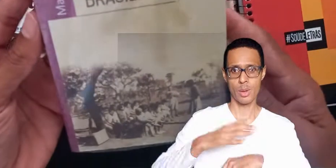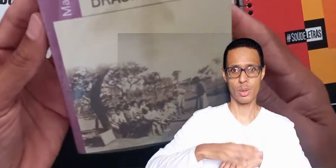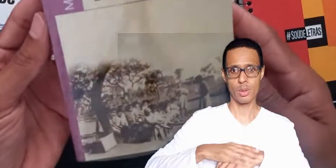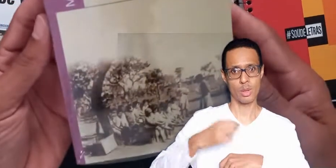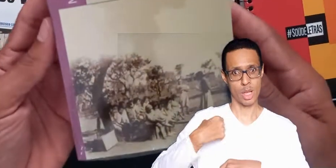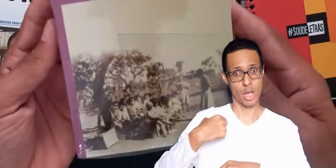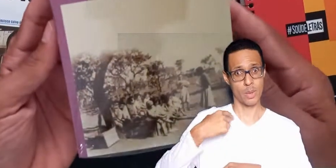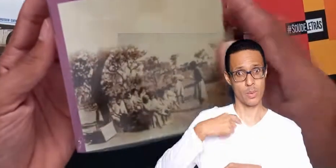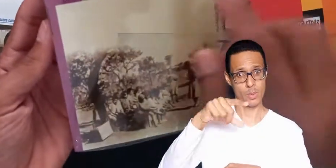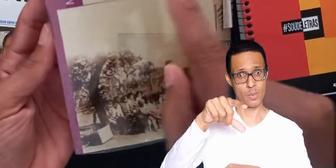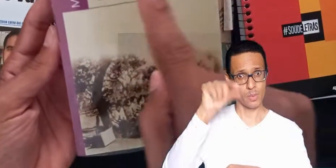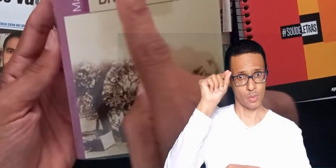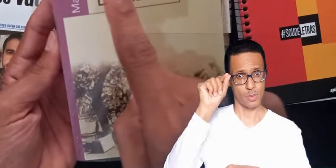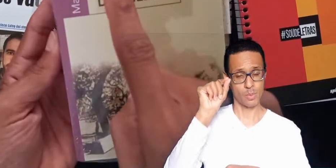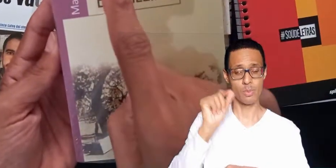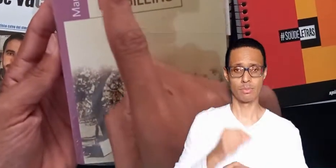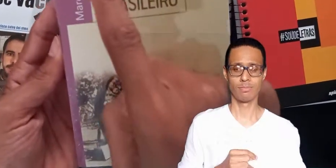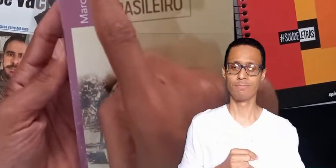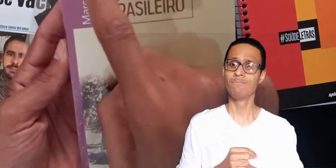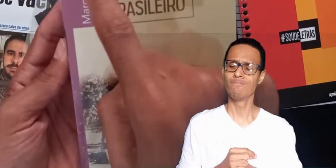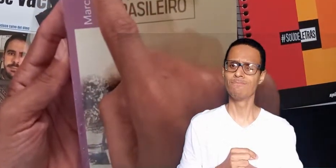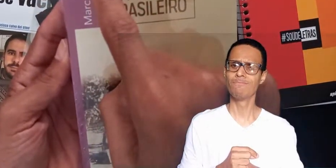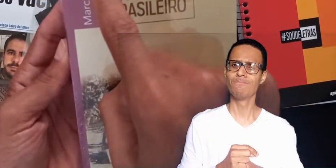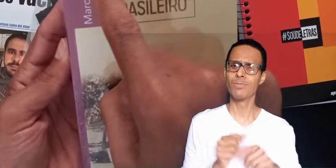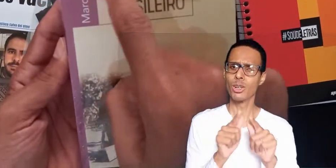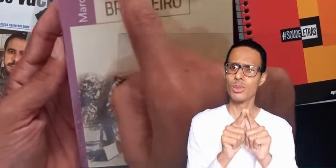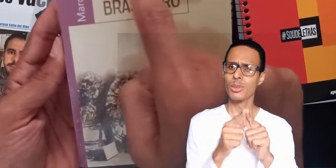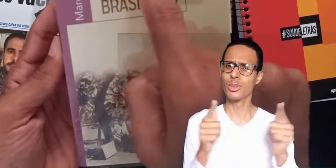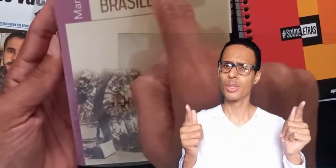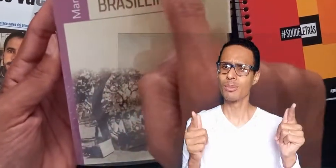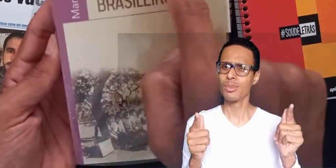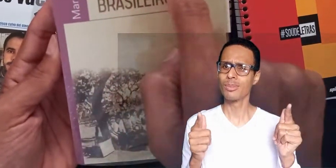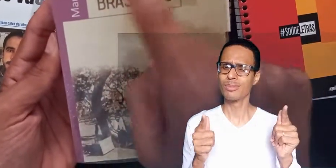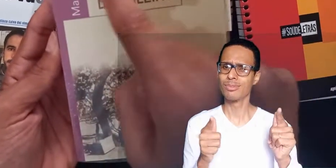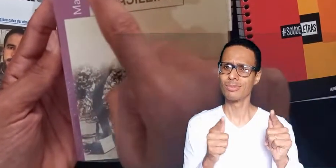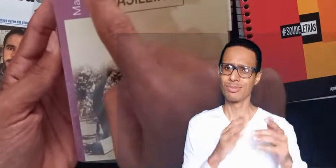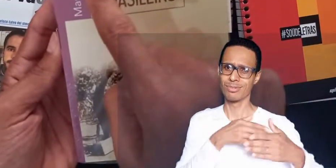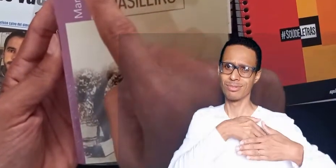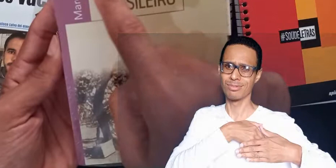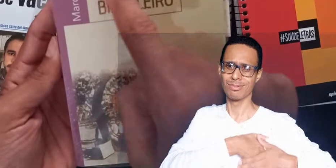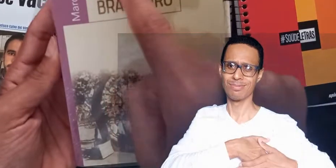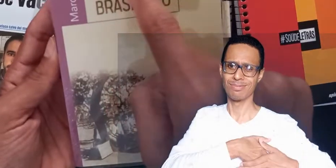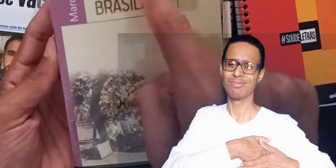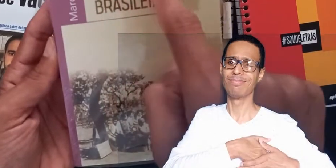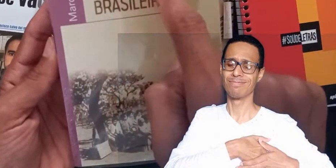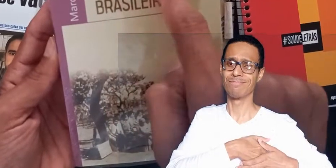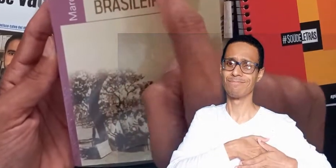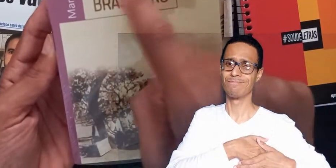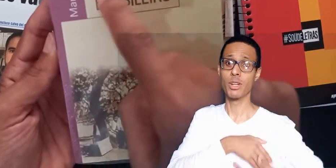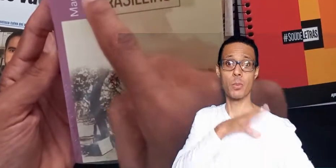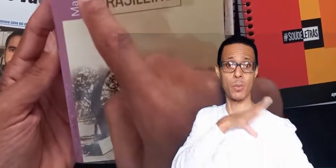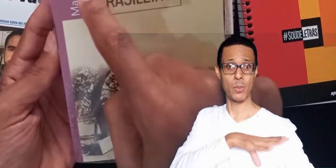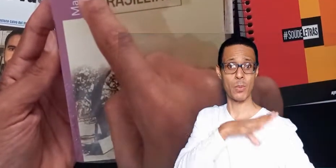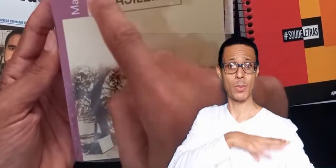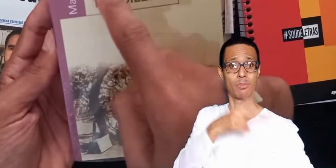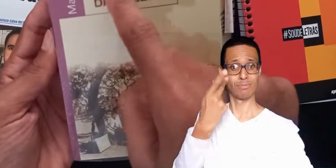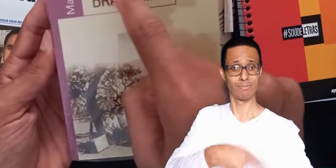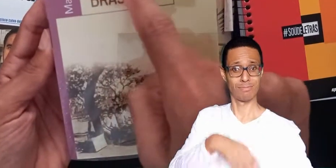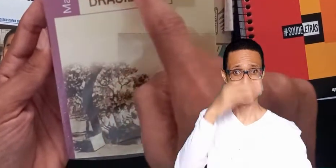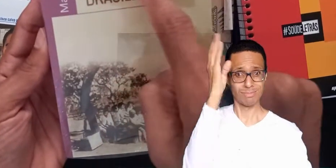parabólico. Gramática de Bolso, do Português Brasileiro.